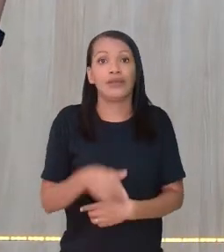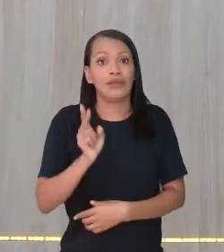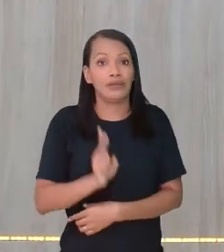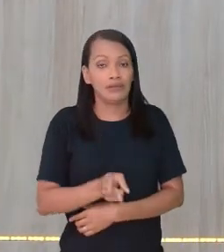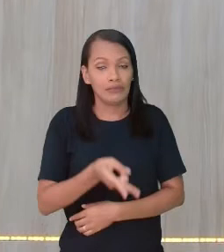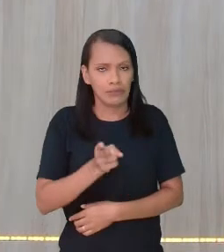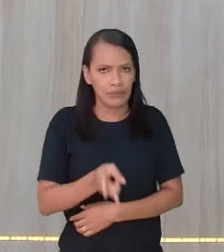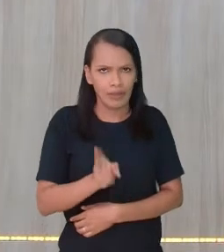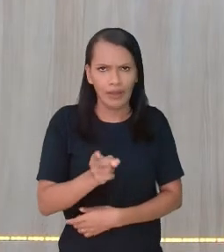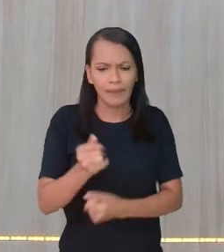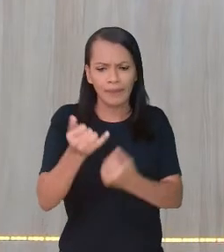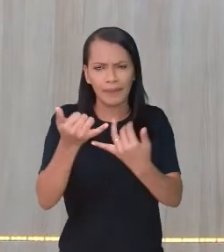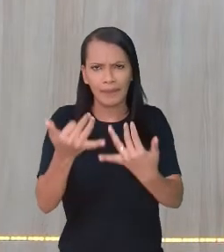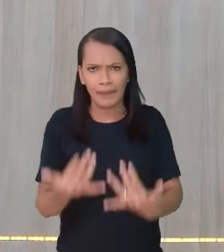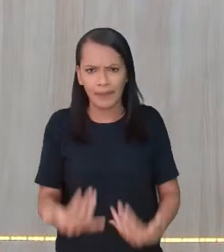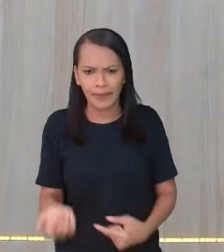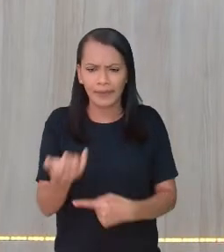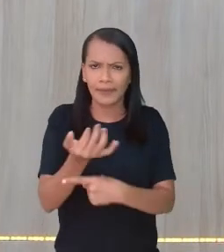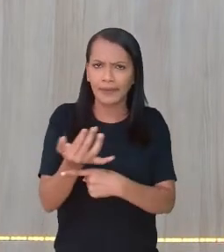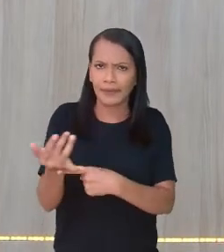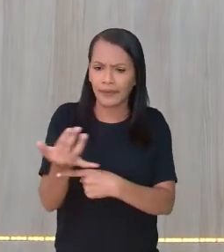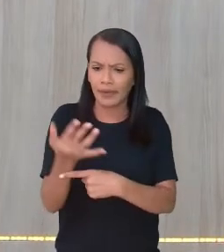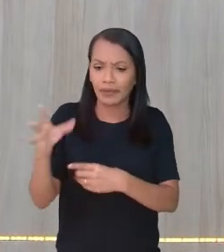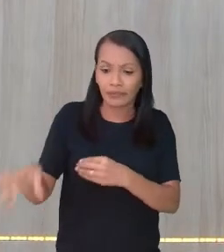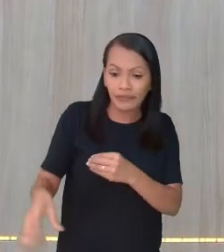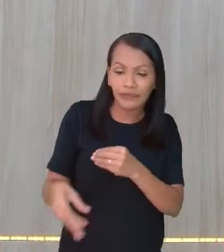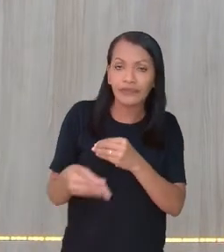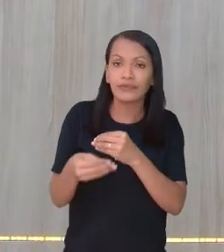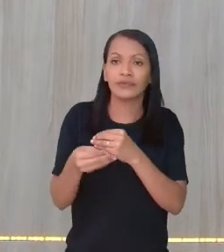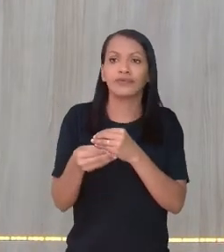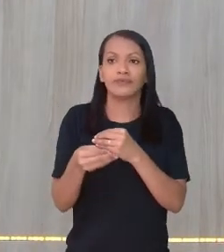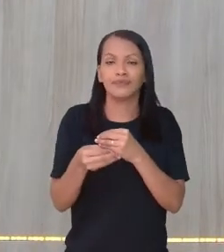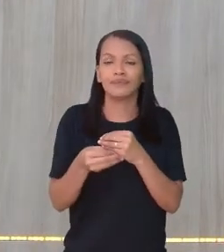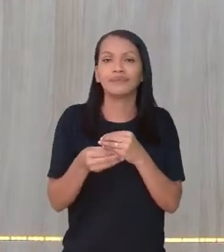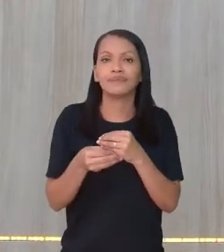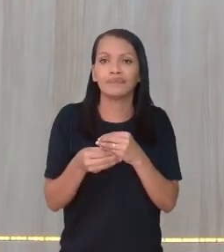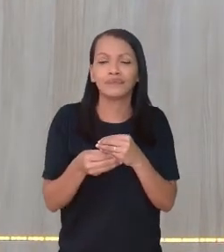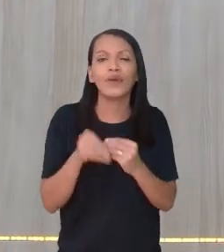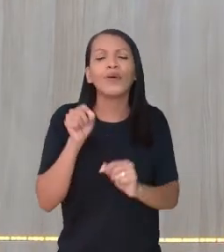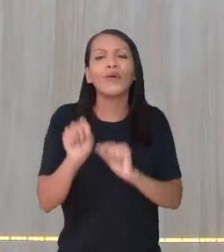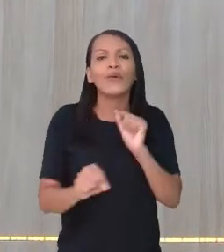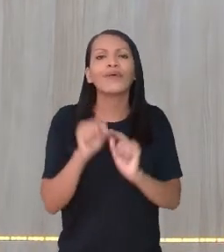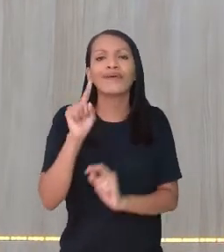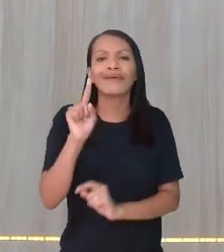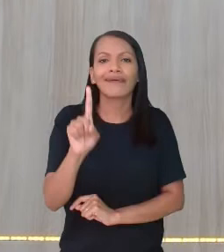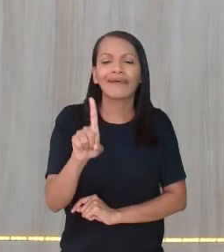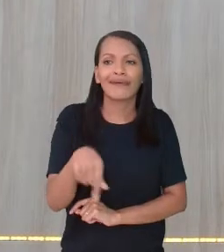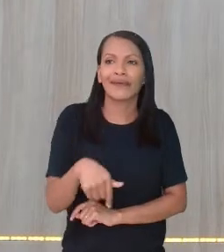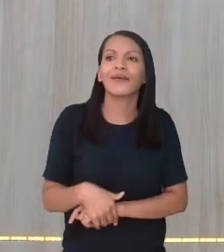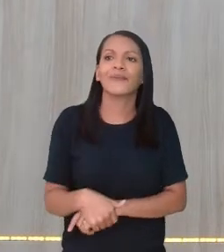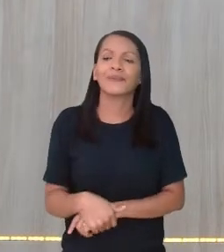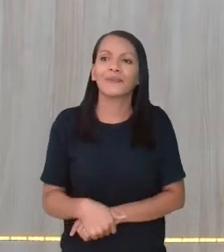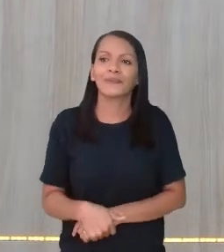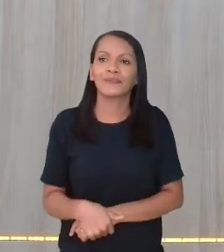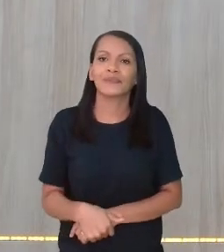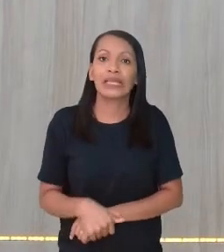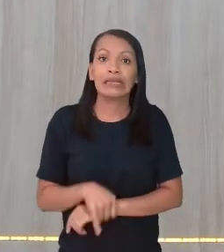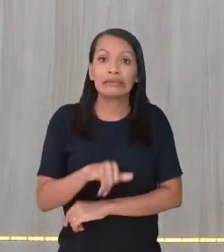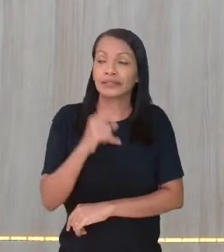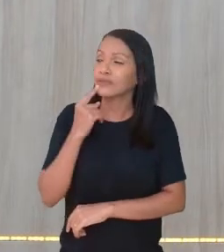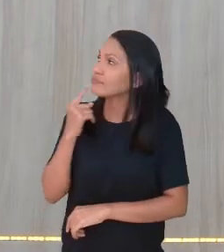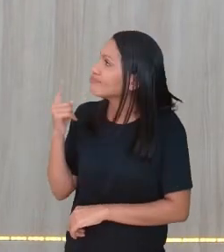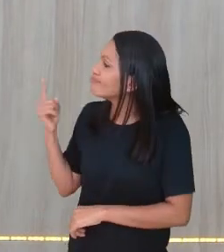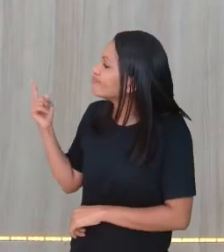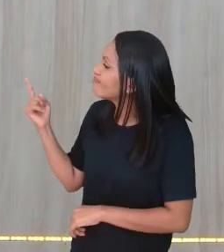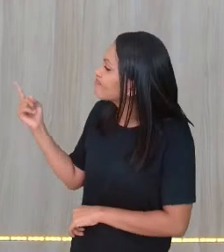dessa questão da fração complementar, tá? O que é uma fração complementar? Se eu somar